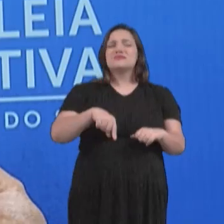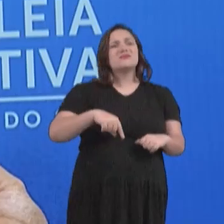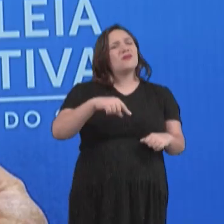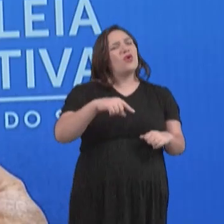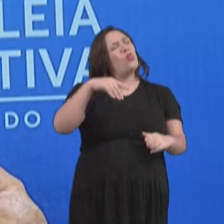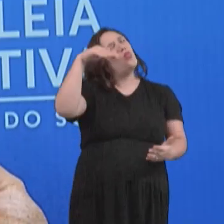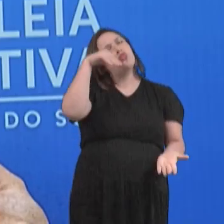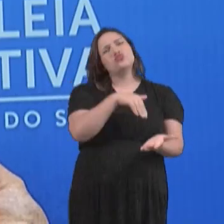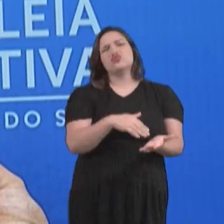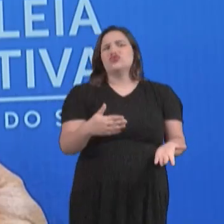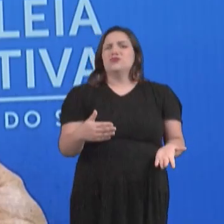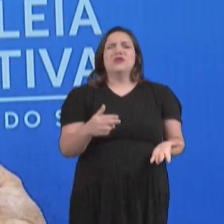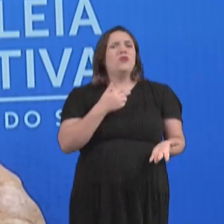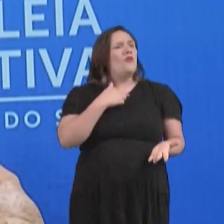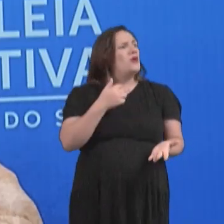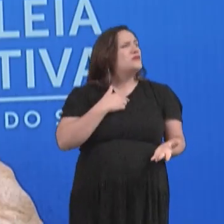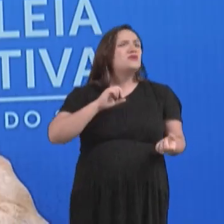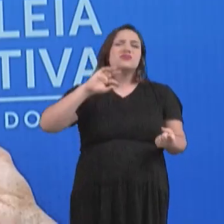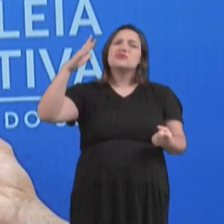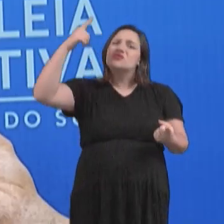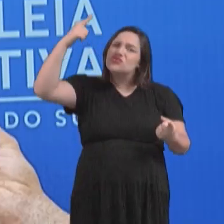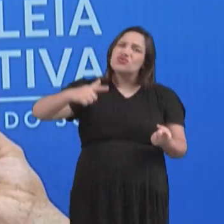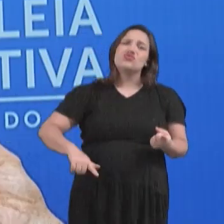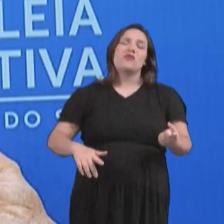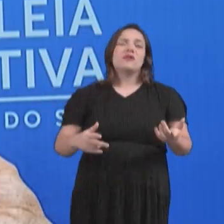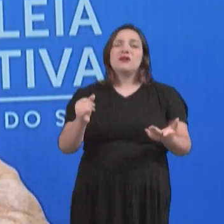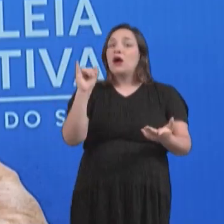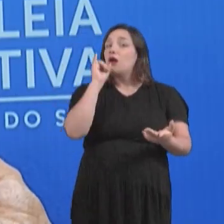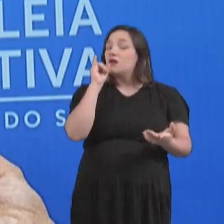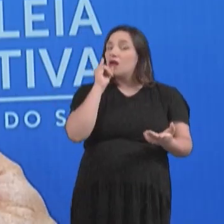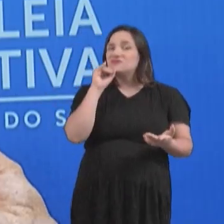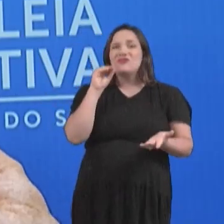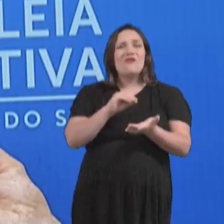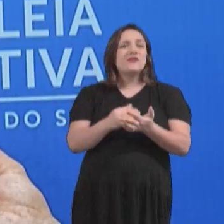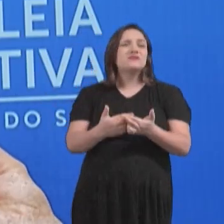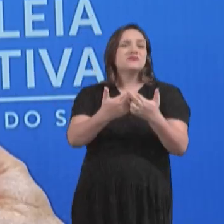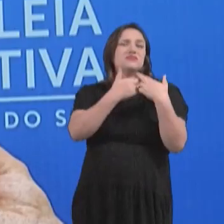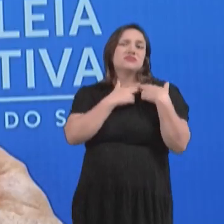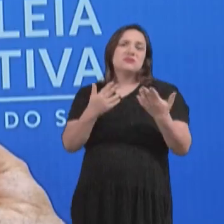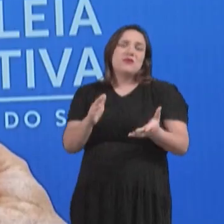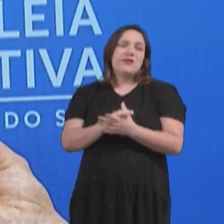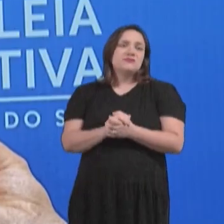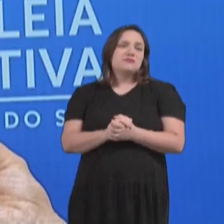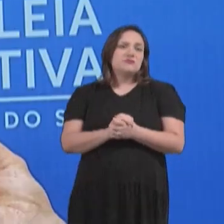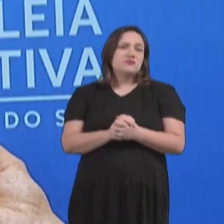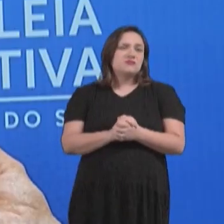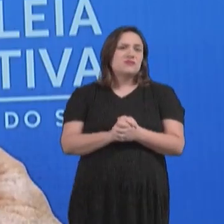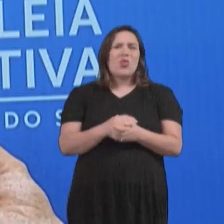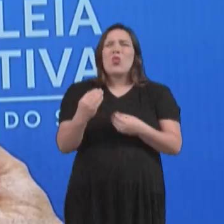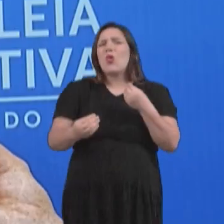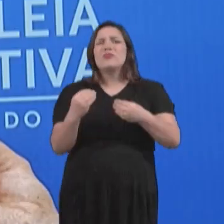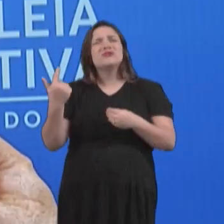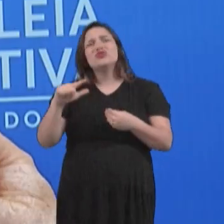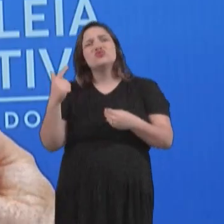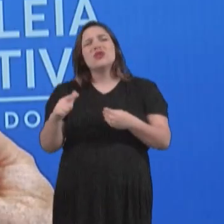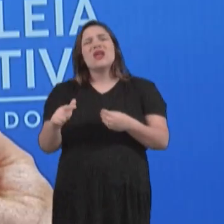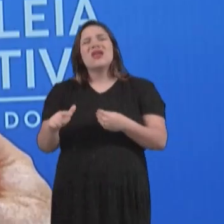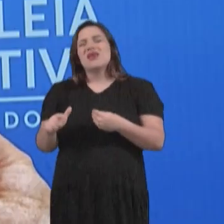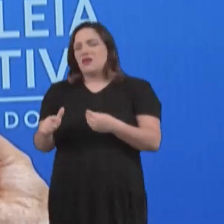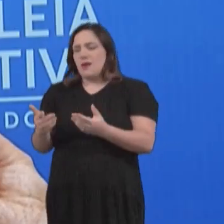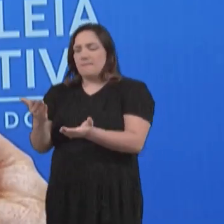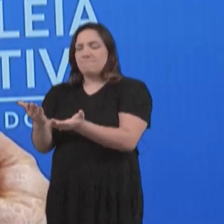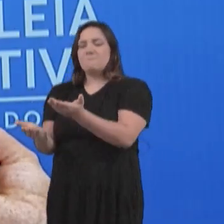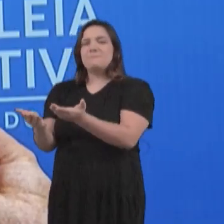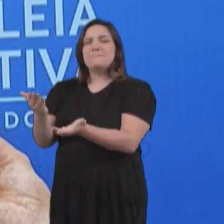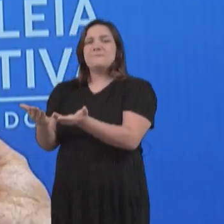pela irresponsabilidade. E vou dar um exemplo claro da irresponsabilidade. Não tem cabimento que não haja uma balança para que pese